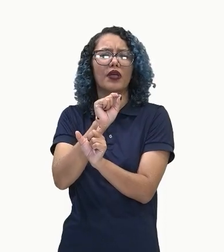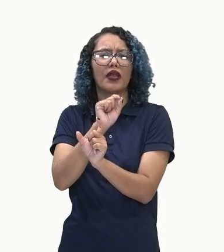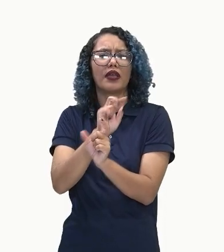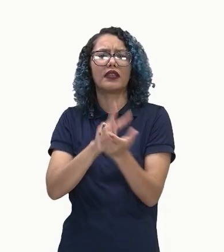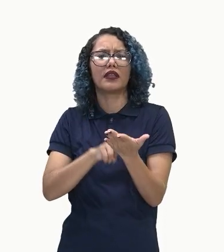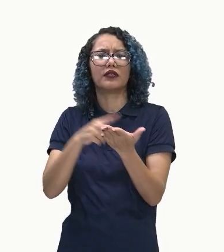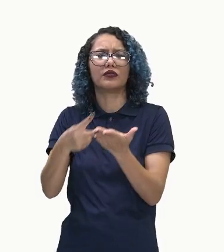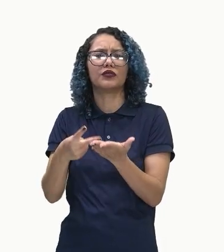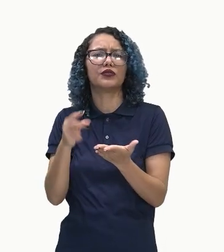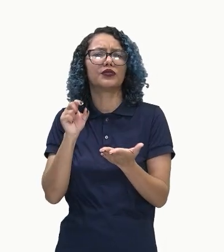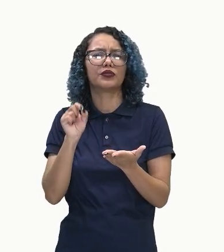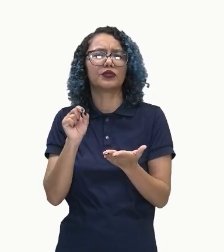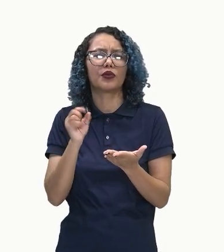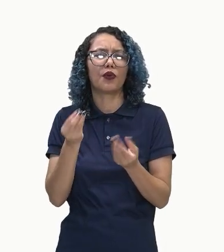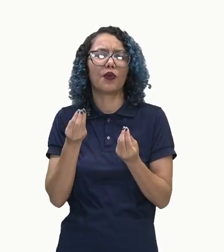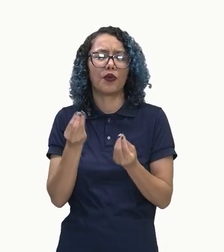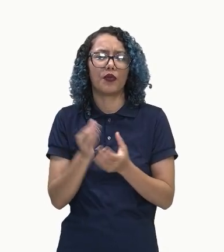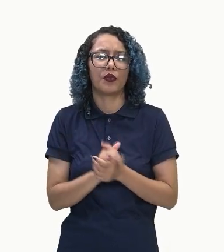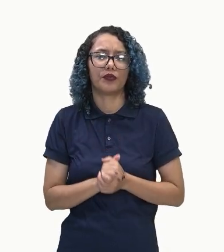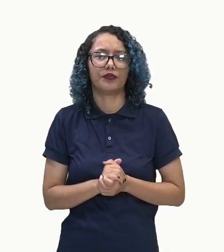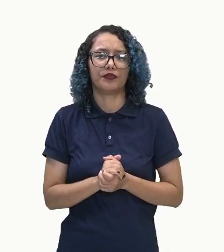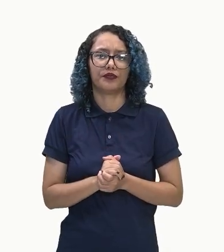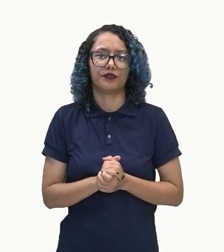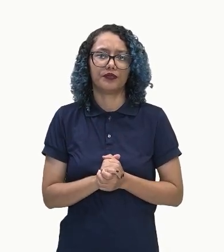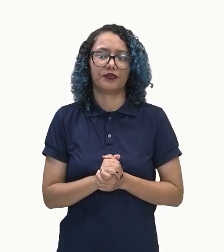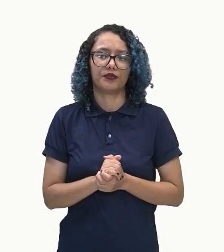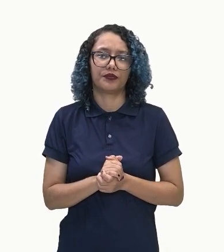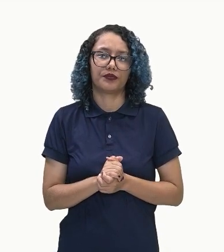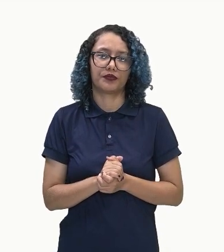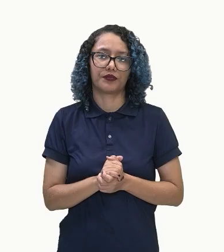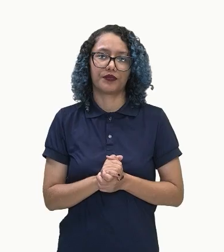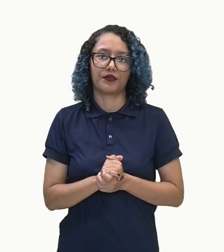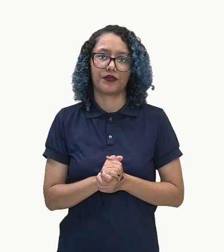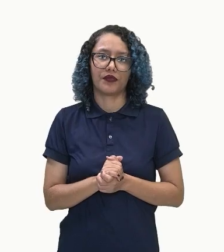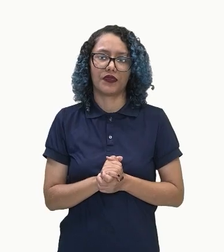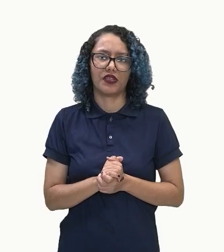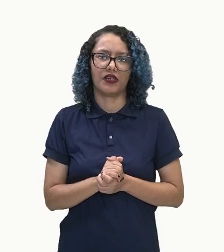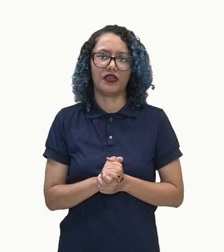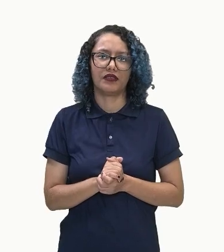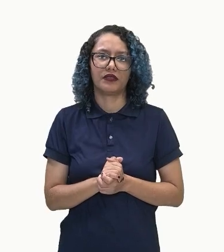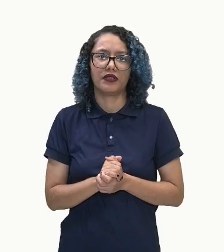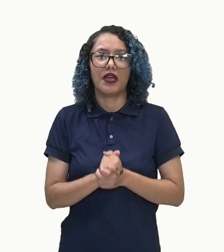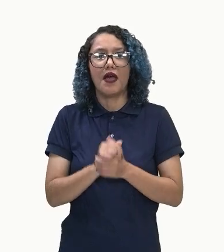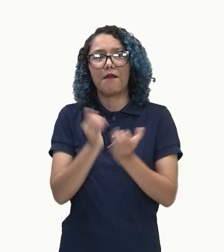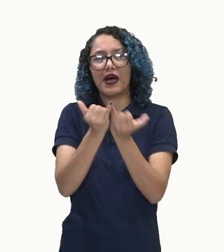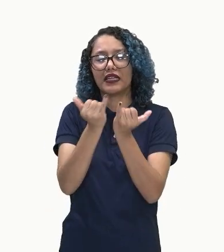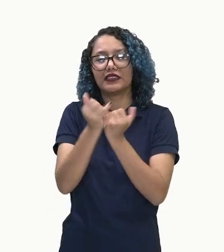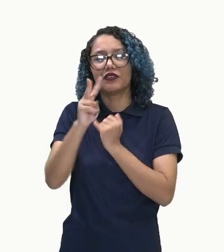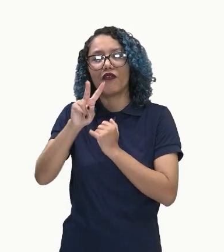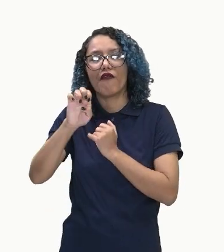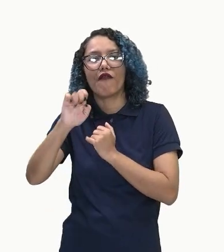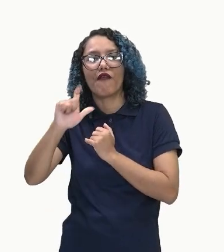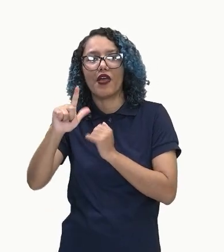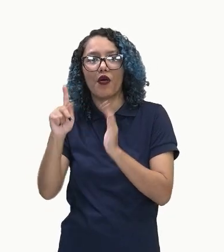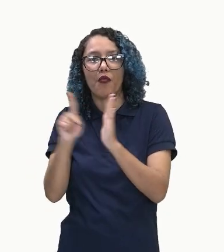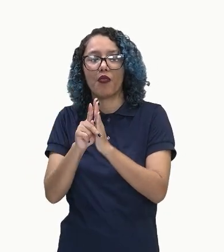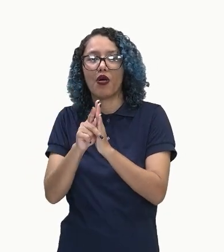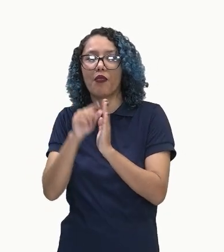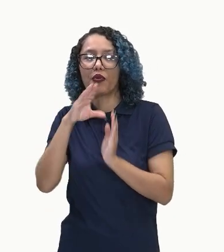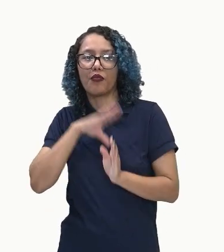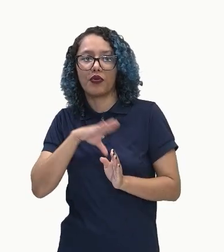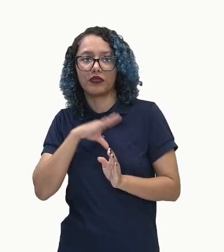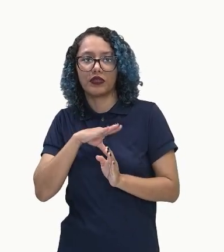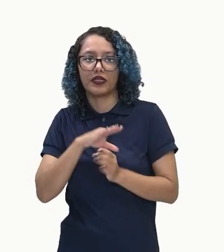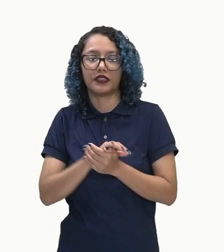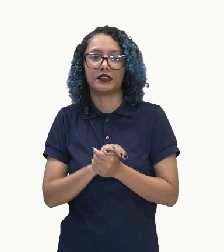tradução na língua portuguesa com vel. Por exemplo, countable, eu vou ter a tradução contável, tá?